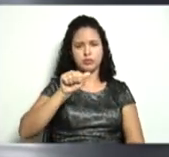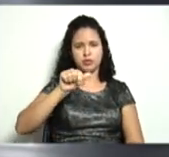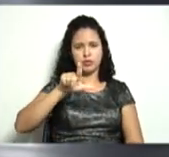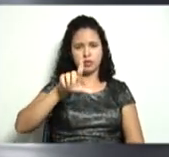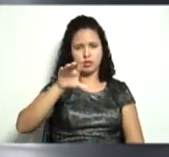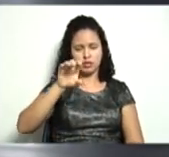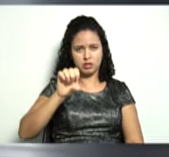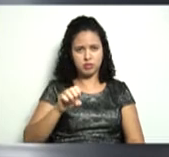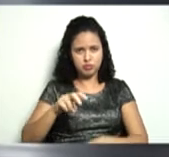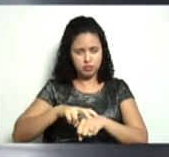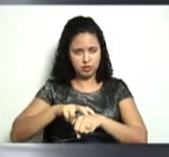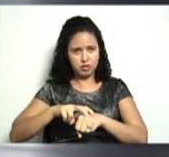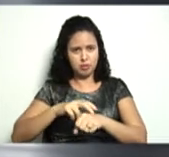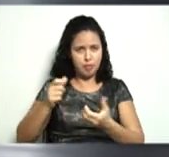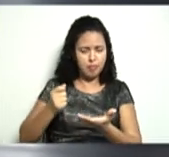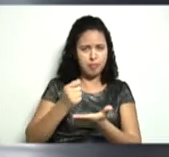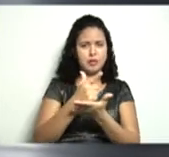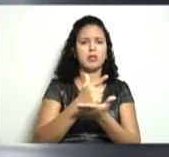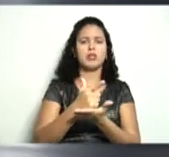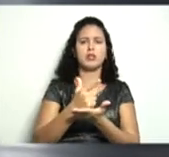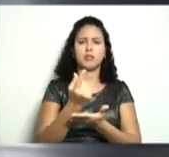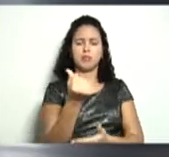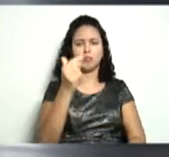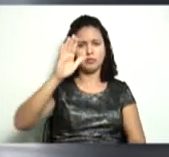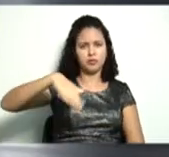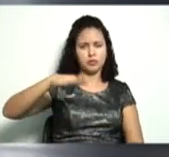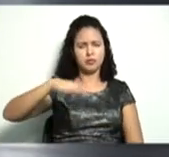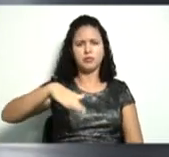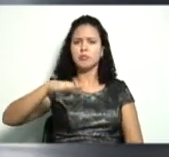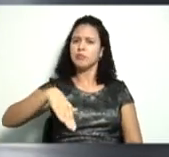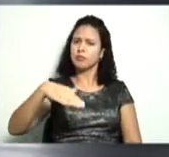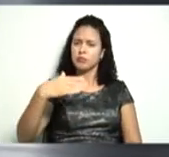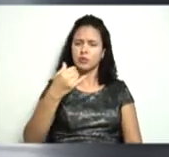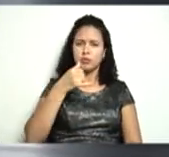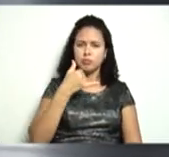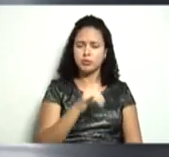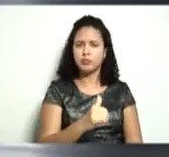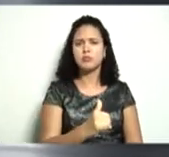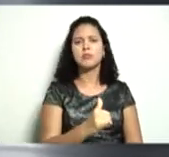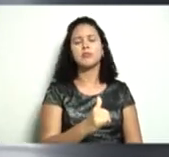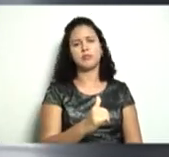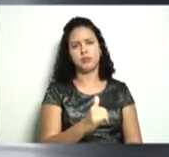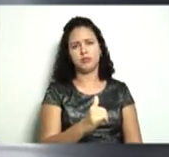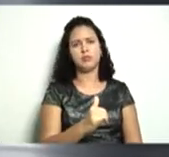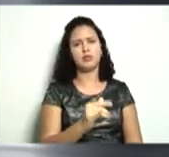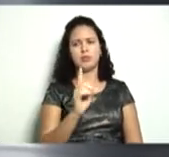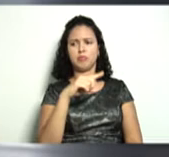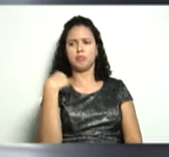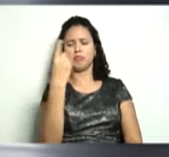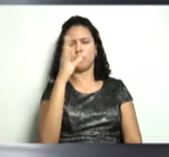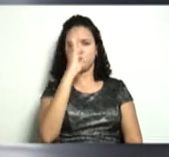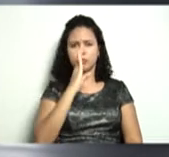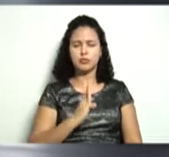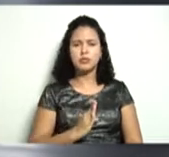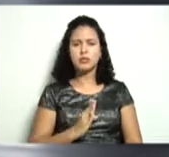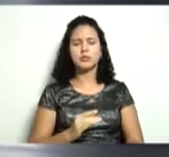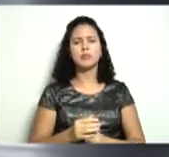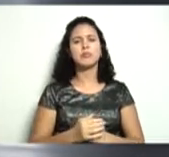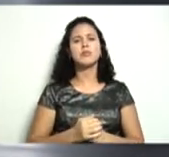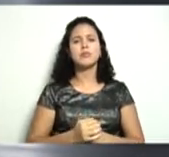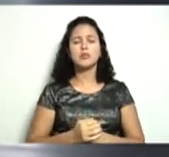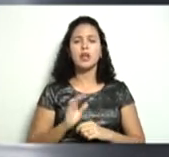um valor que eu considero muito baixo aqui na área rural para o preço da nossa energia elétrica, o que